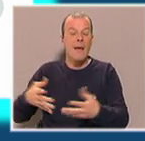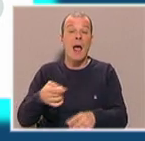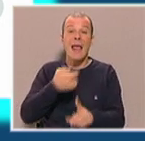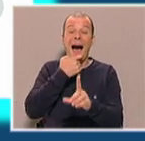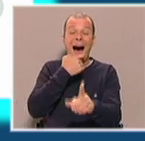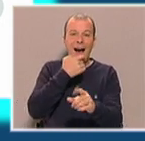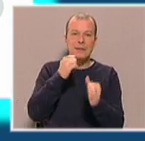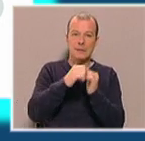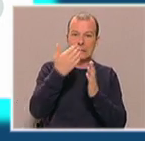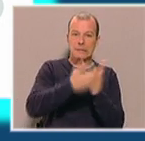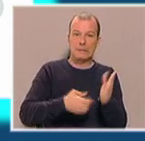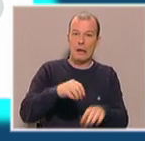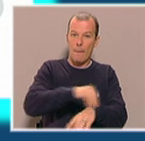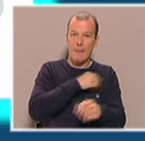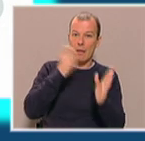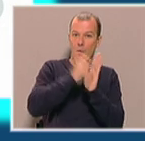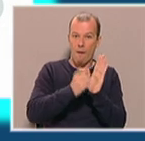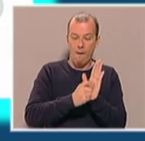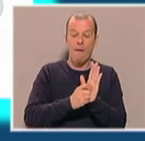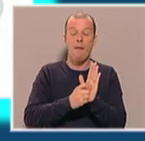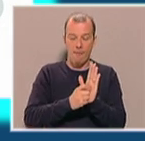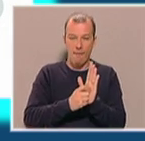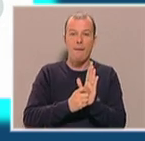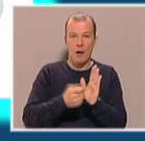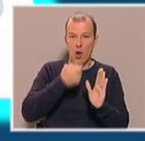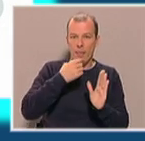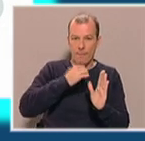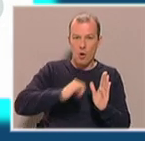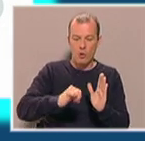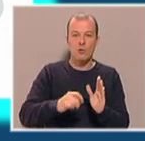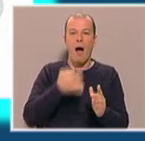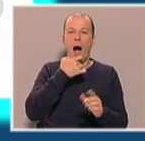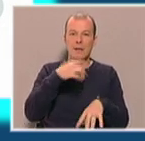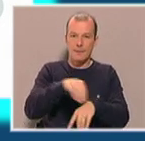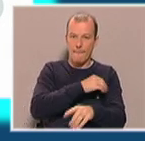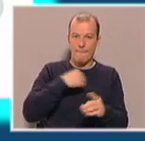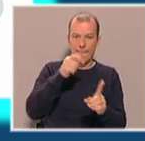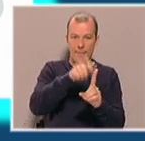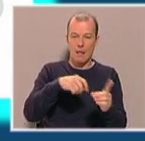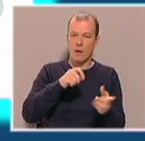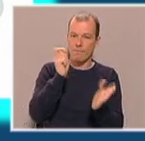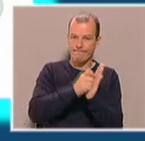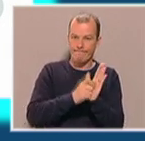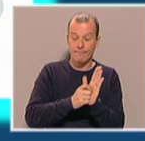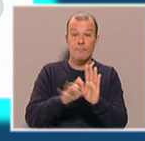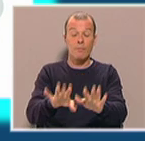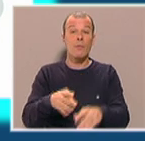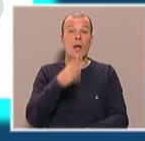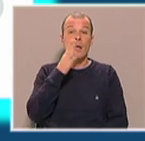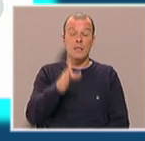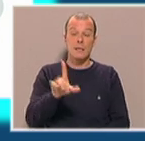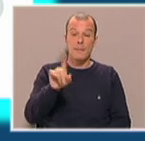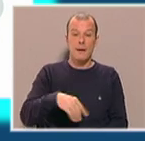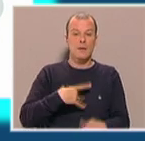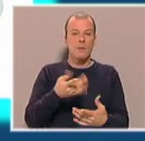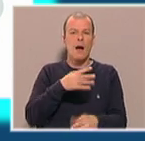médica. Portanto, têm que ser prescritos, estes antibióticos têm que ser prescritos por um médico. Portanto, há aqui uma coisa que eu também ainda não referi. Quando nós pedimos para